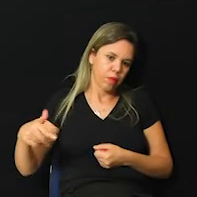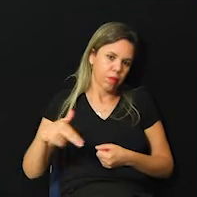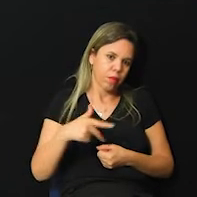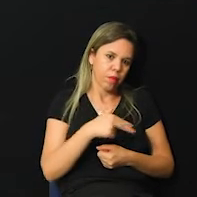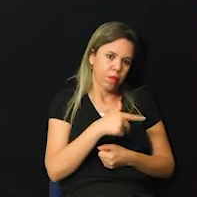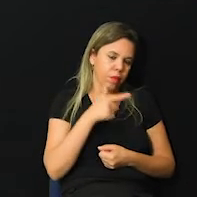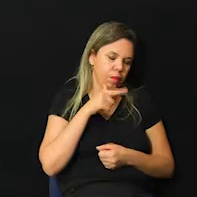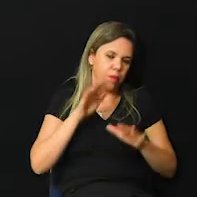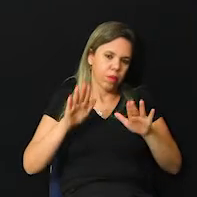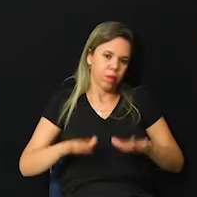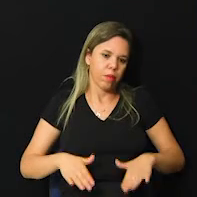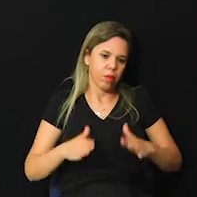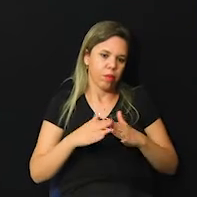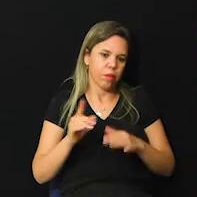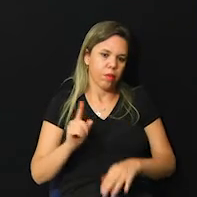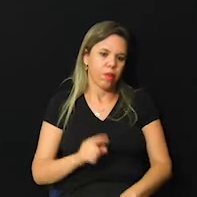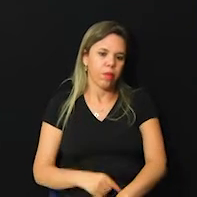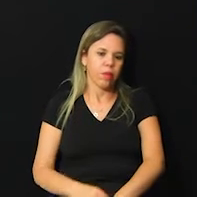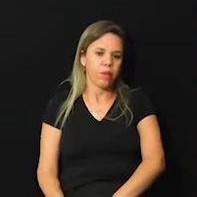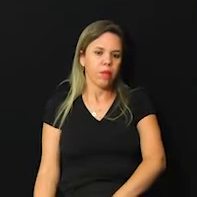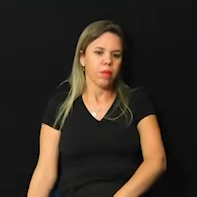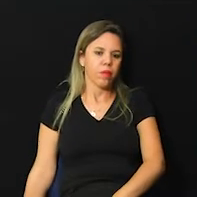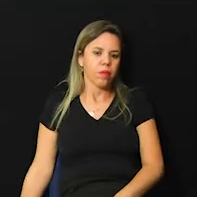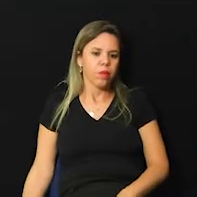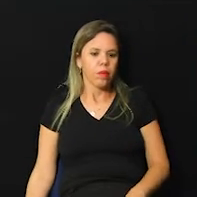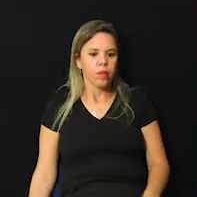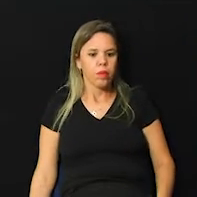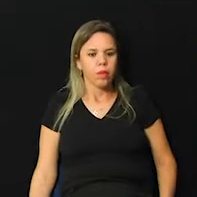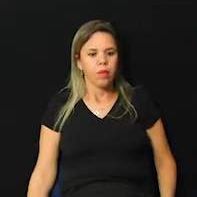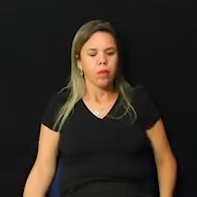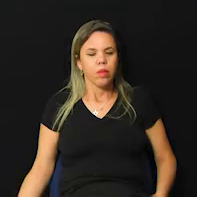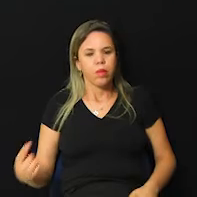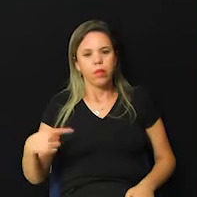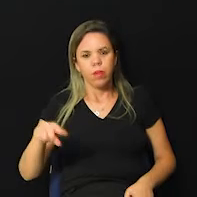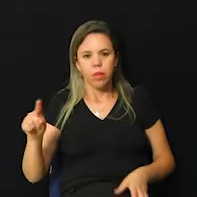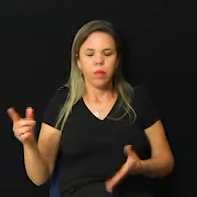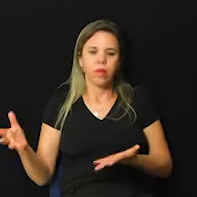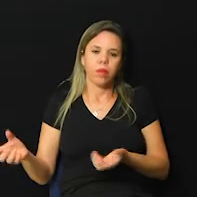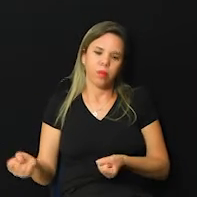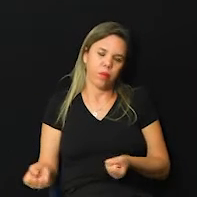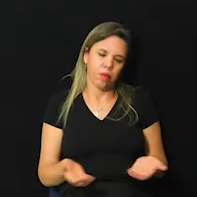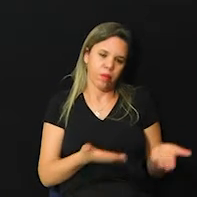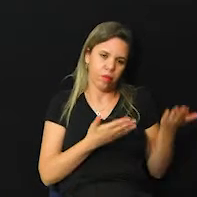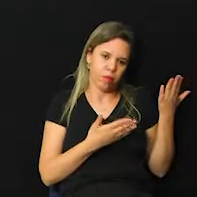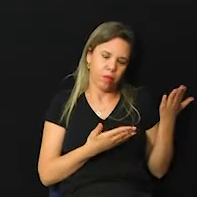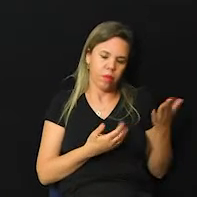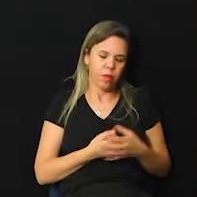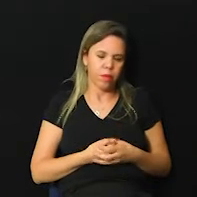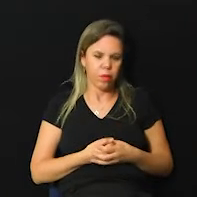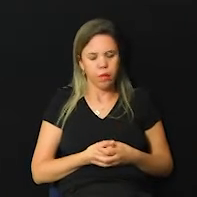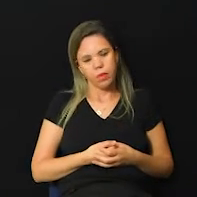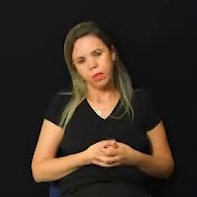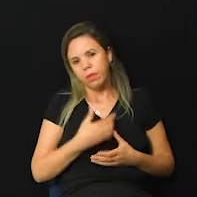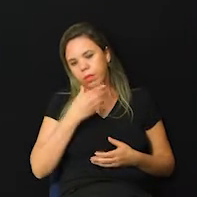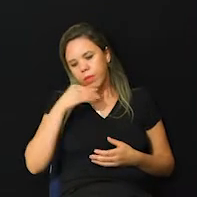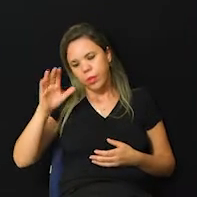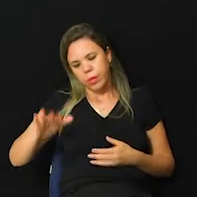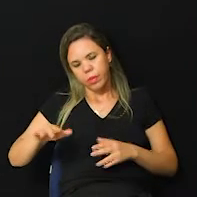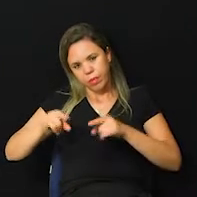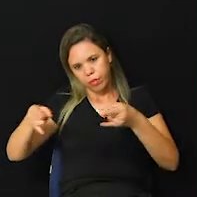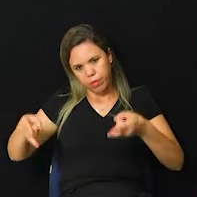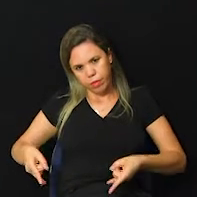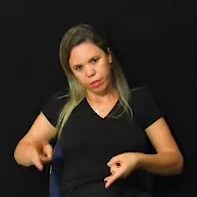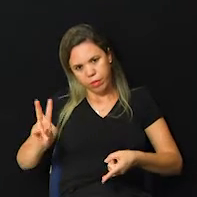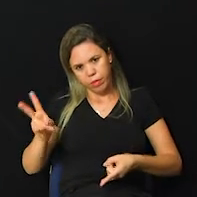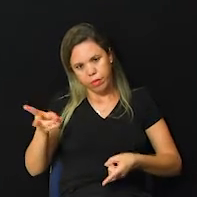andar e não consigo ficar em casa e vou busco ele ele